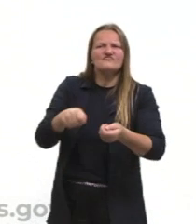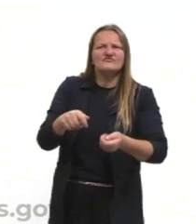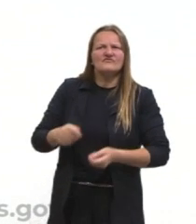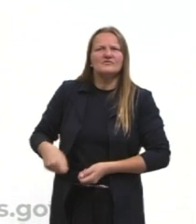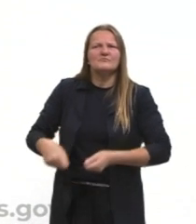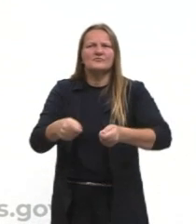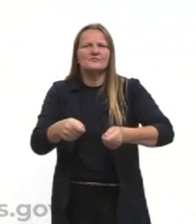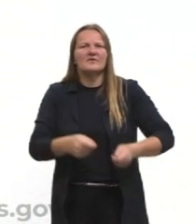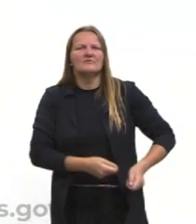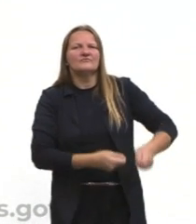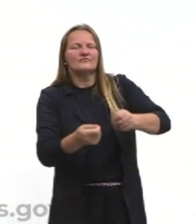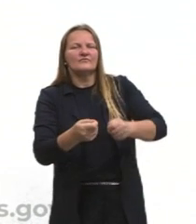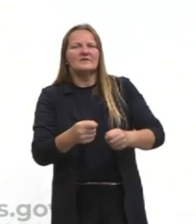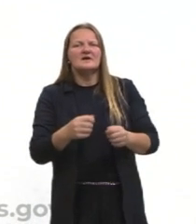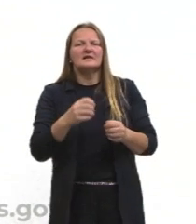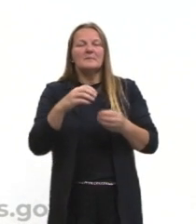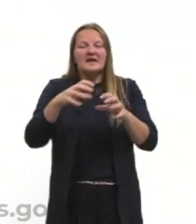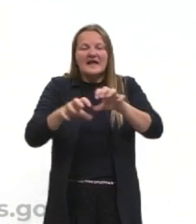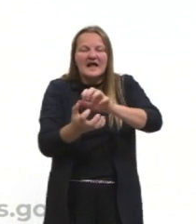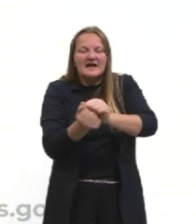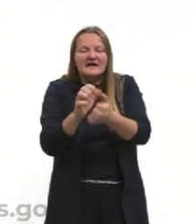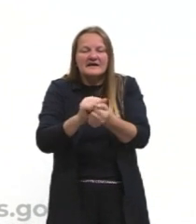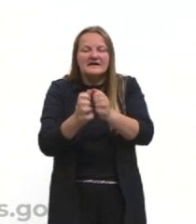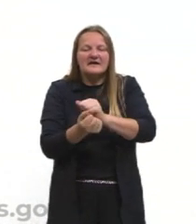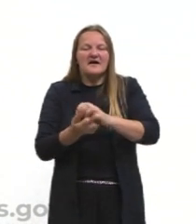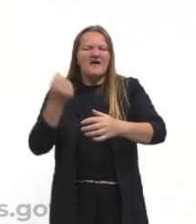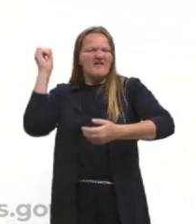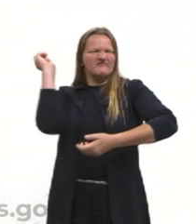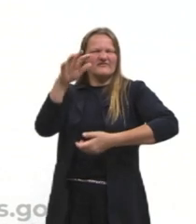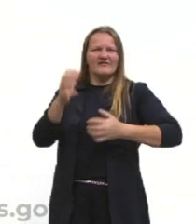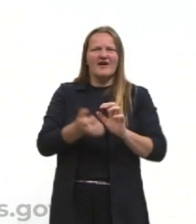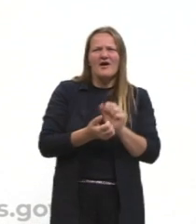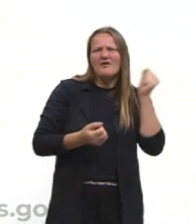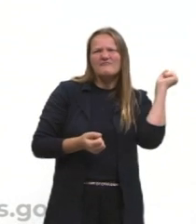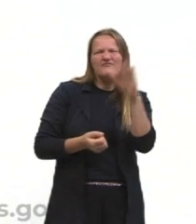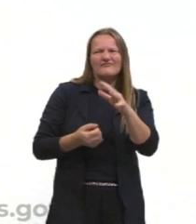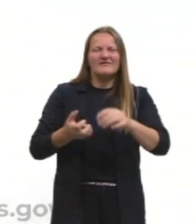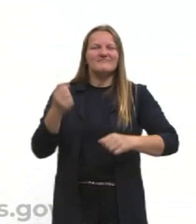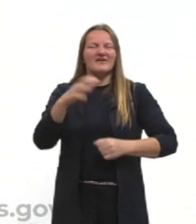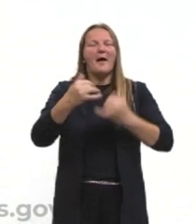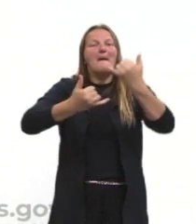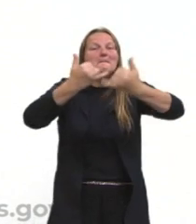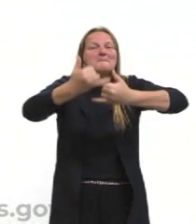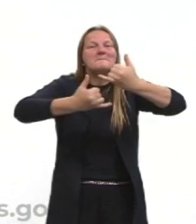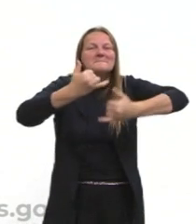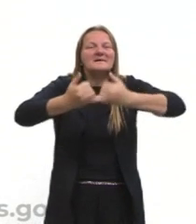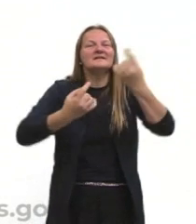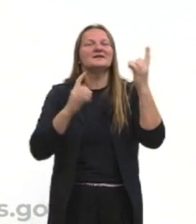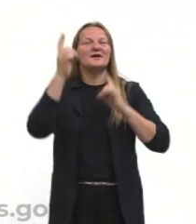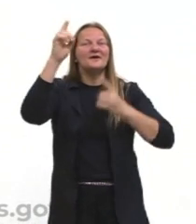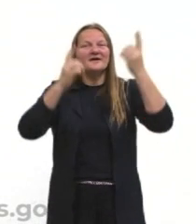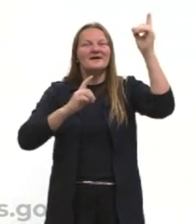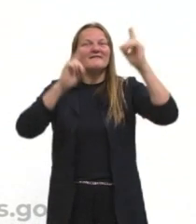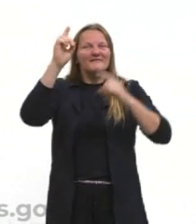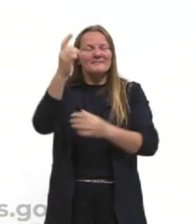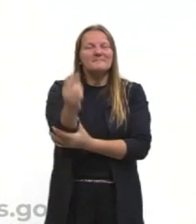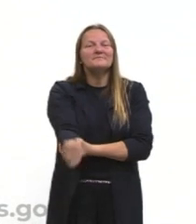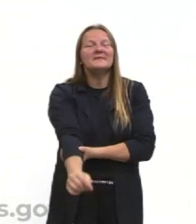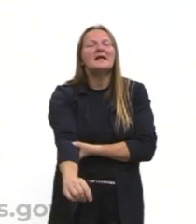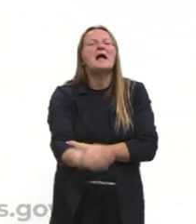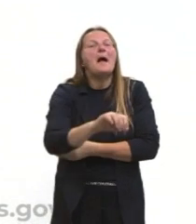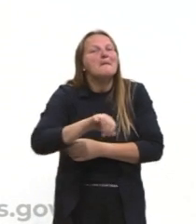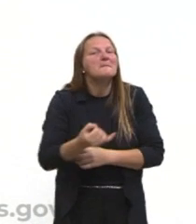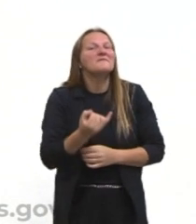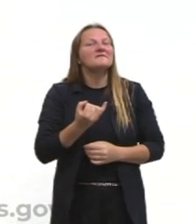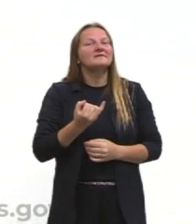umas nas outras e disse que essa era a Grande brincadeira do carnaval e que as pessoas também aproveitavam essa espécie de